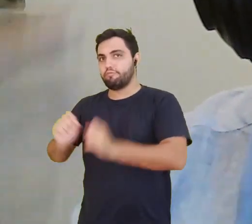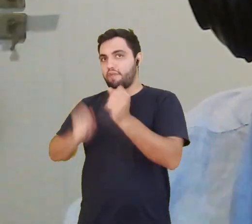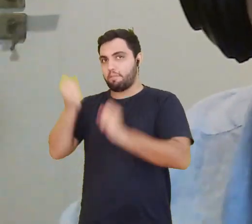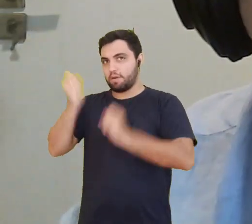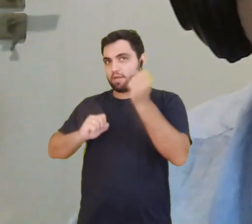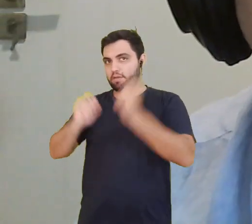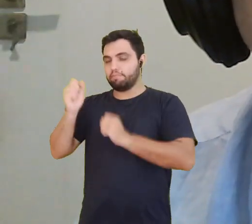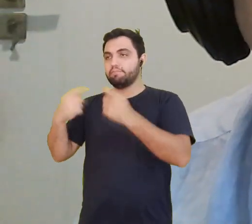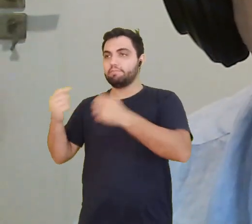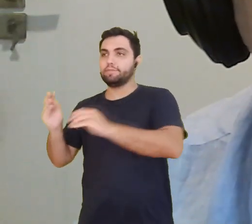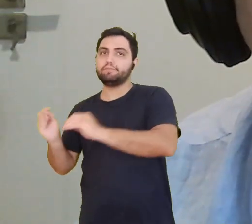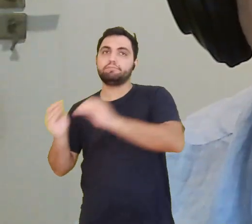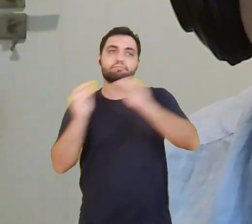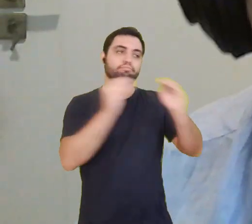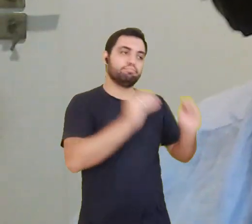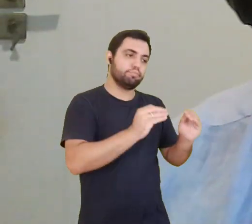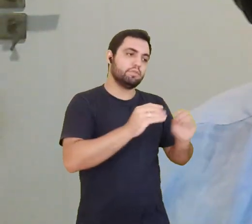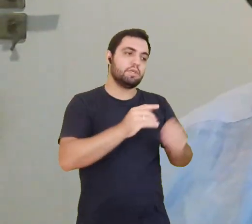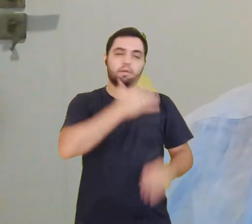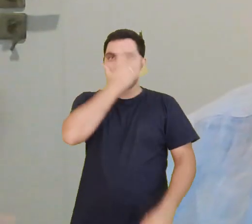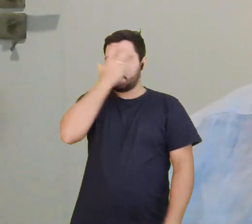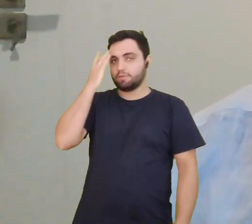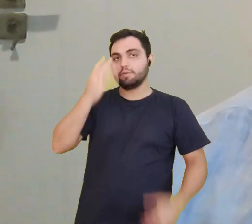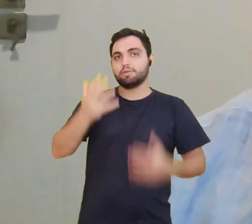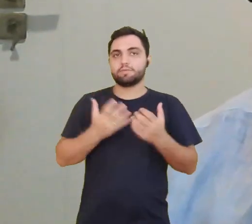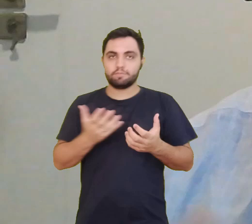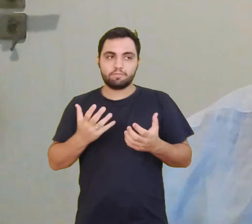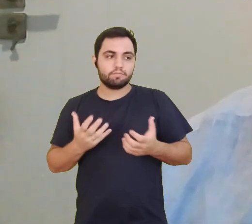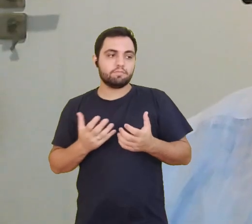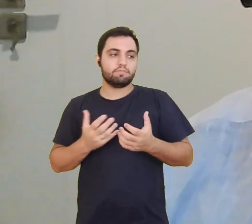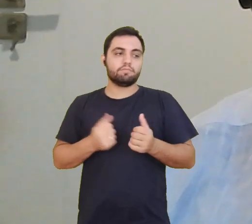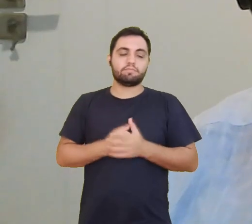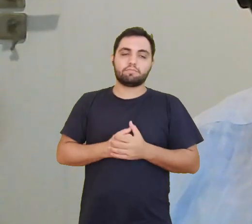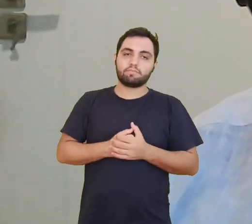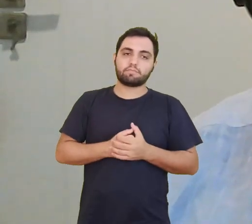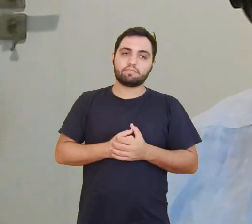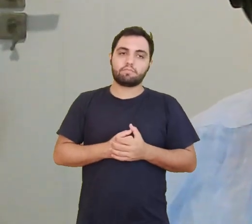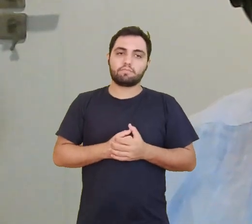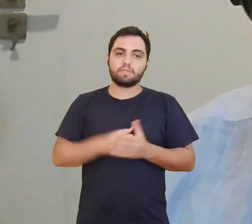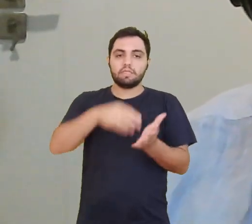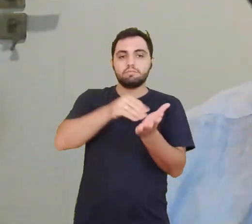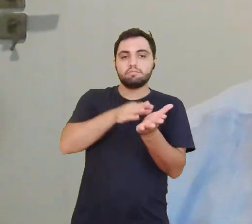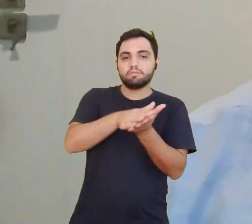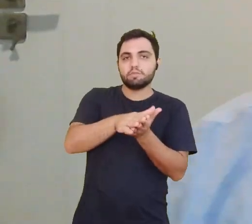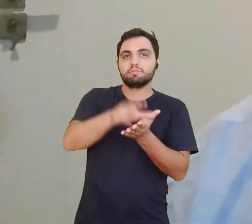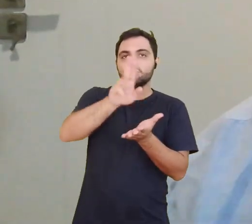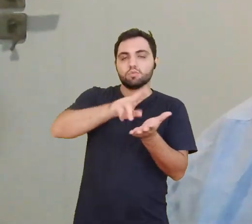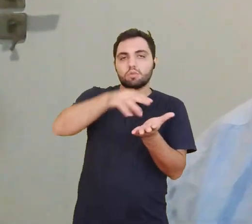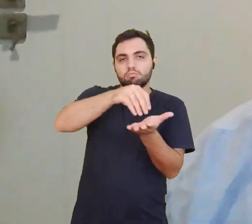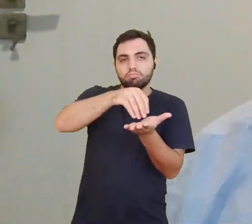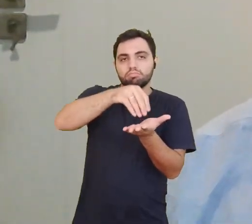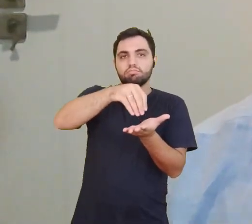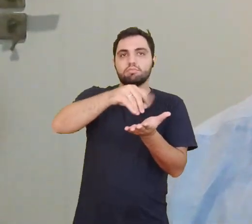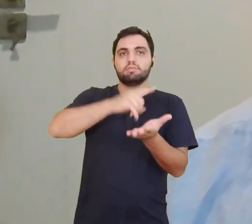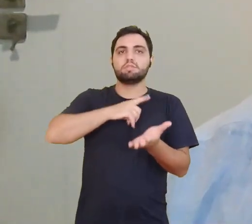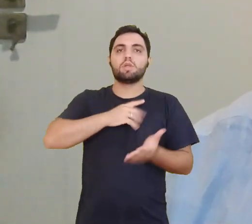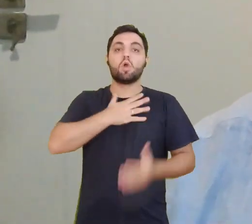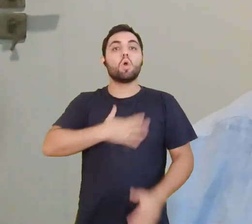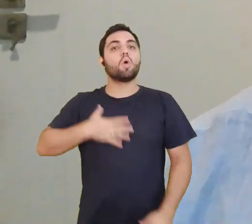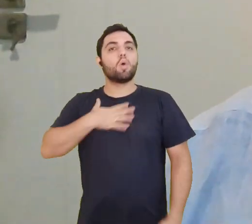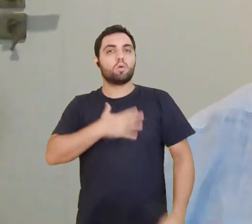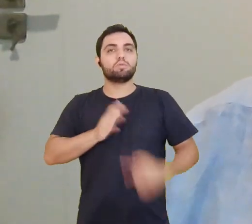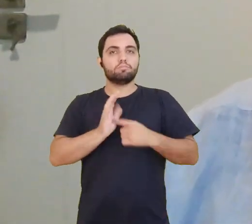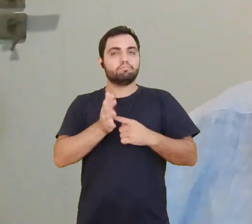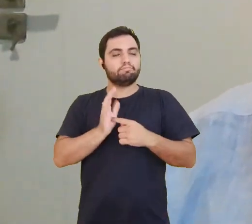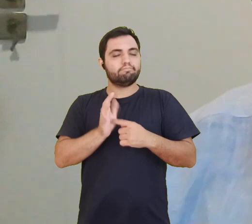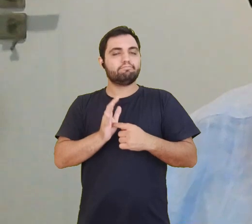E quem vai querer imprimir em 3D normalmente é uma pessoa que tem um certo gosto pela questão mecânica e coisa e tal. Então